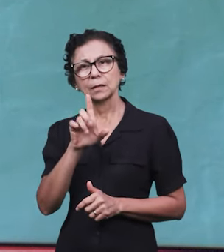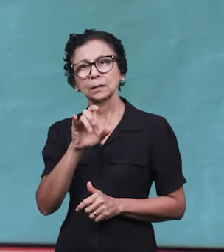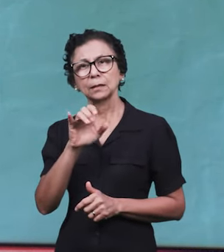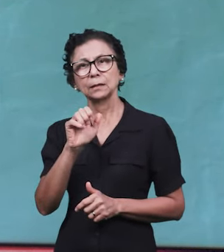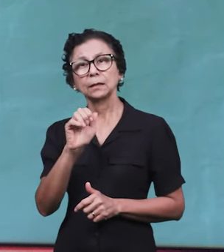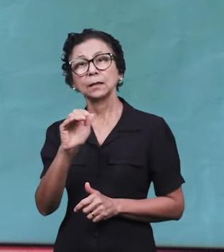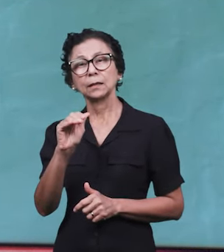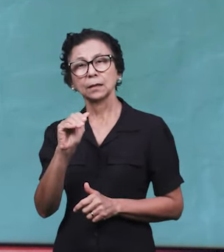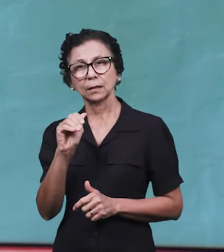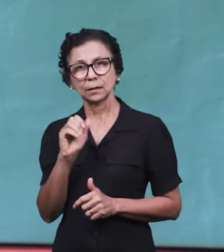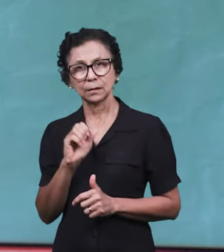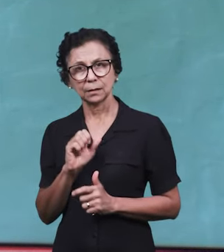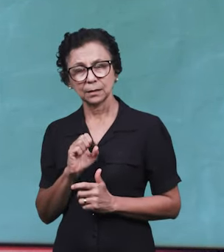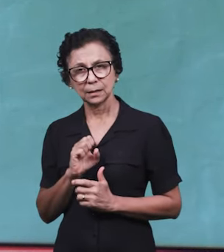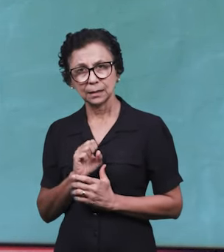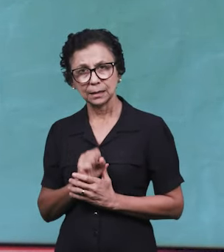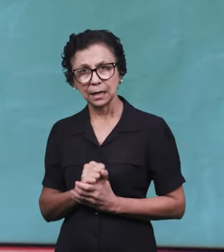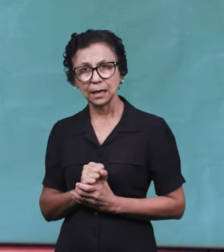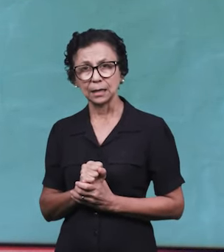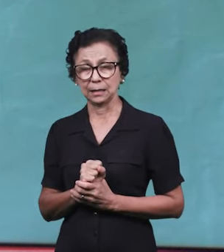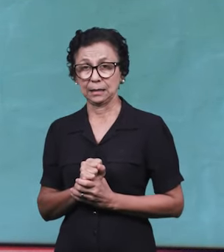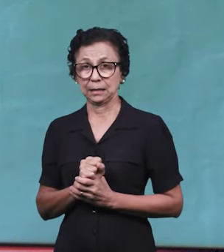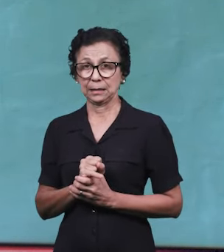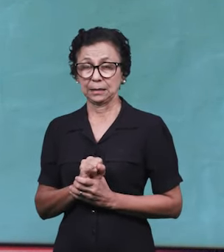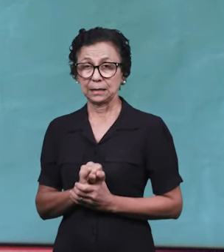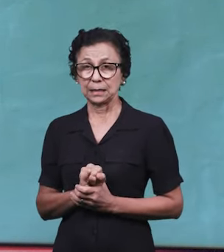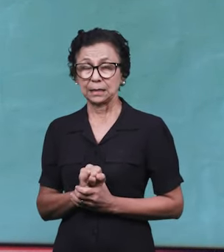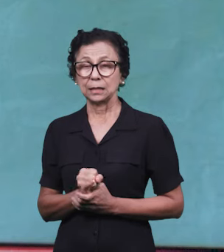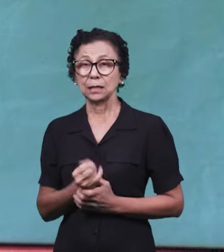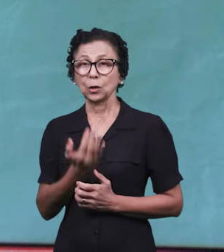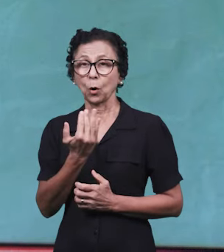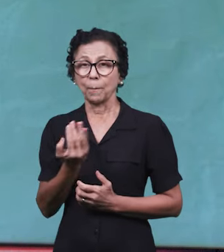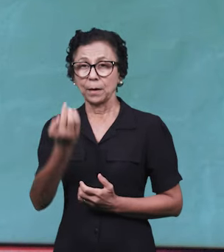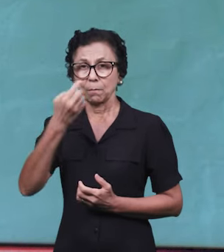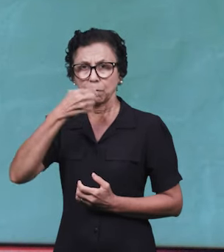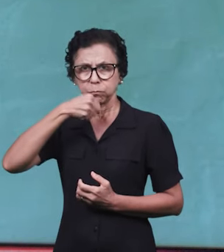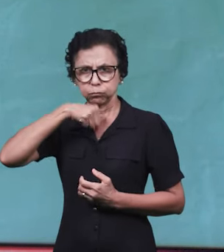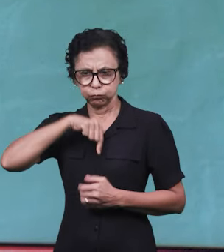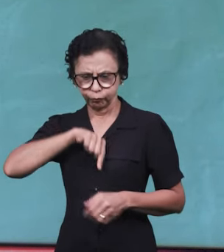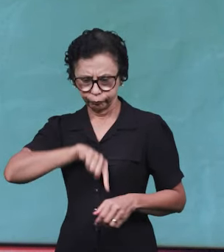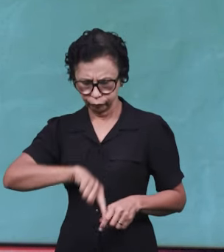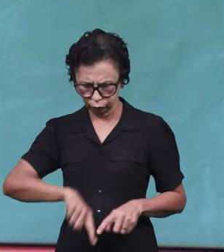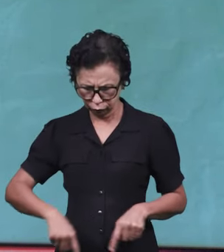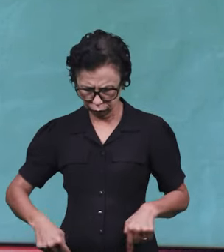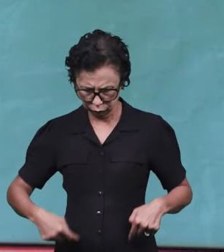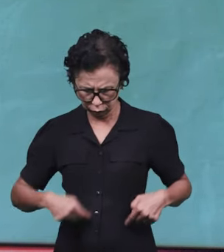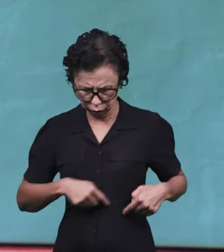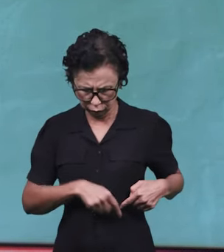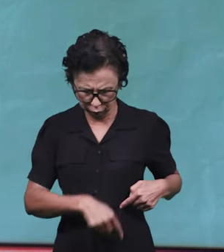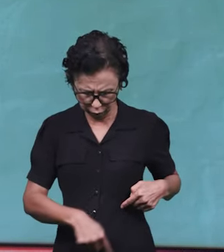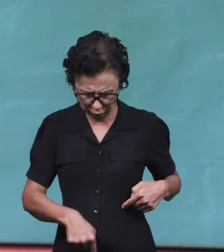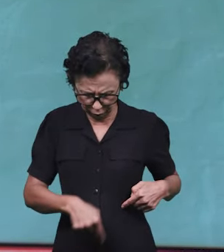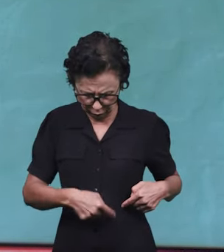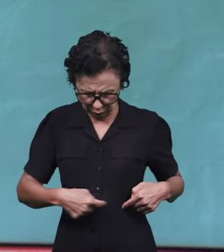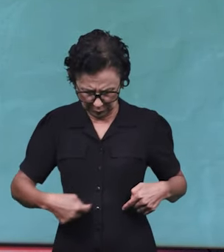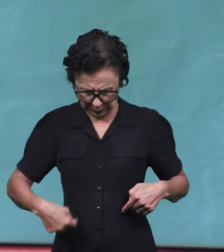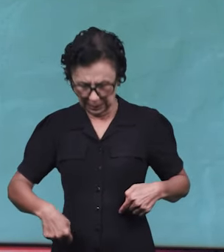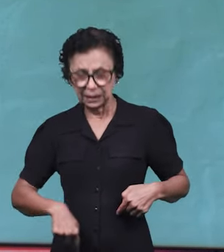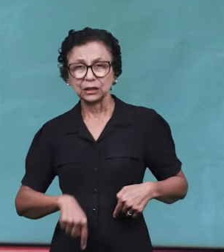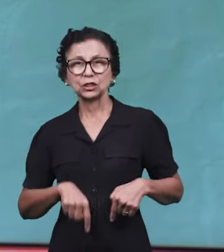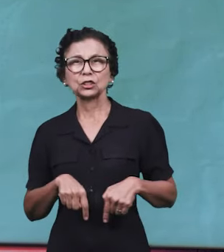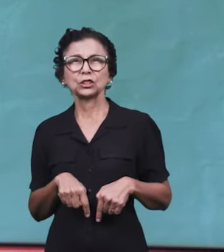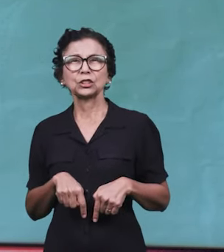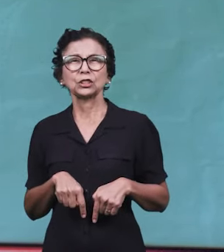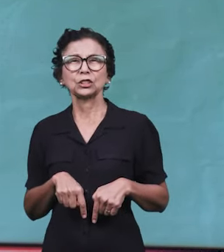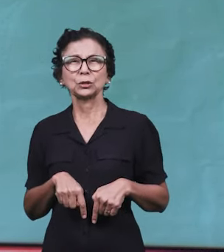o glúten entra no contato com o intestino. Nessa condição, os sintomas estão relacionados com problemas